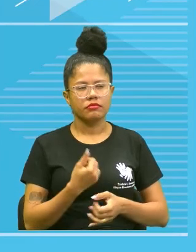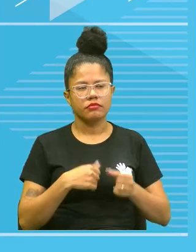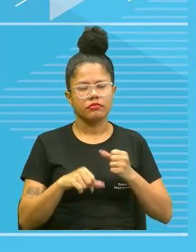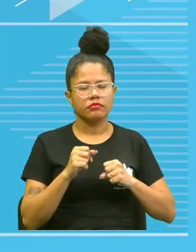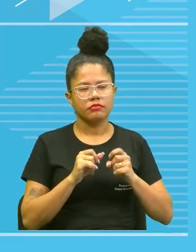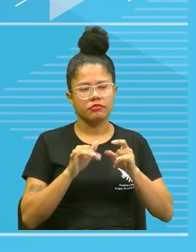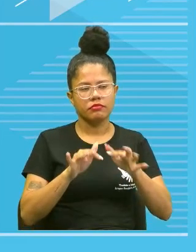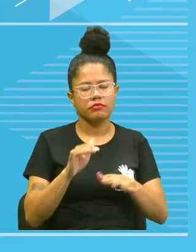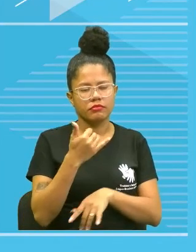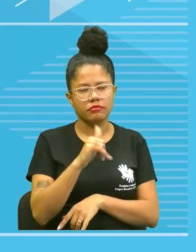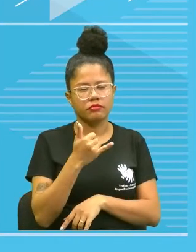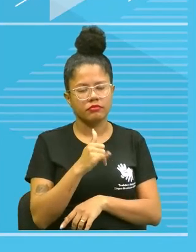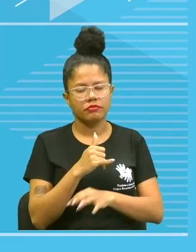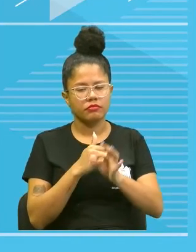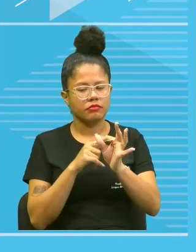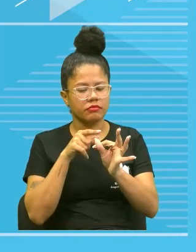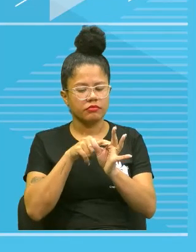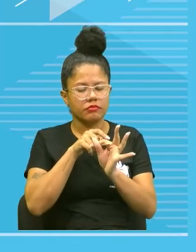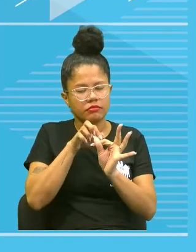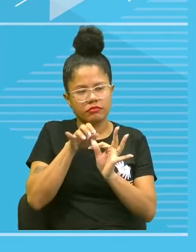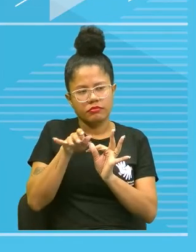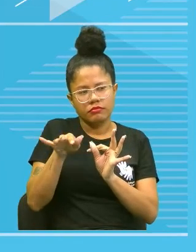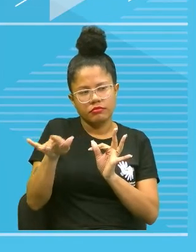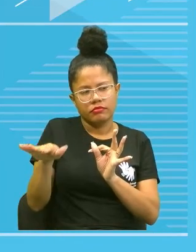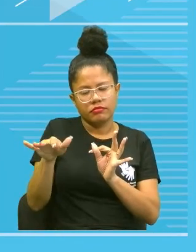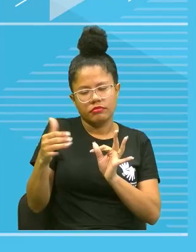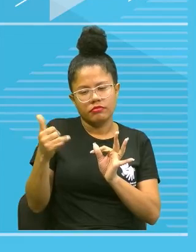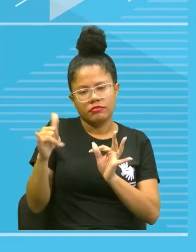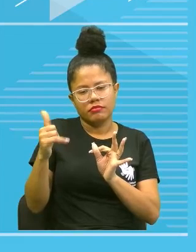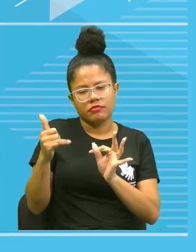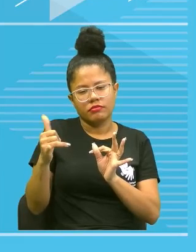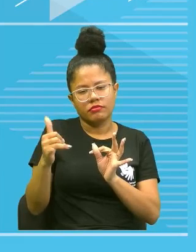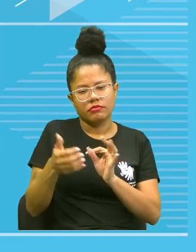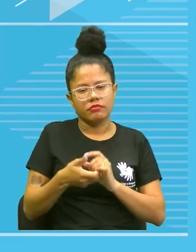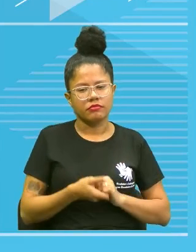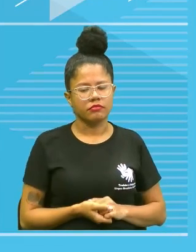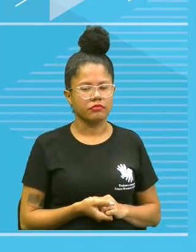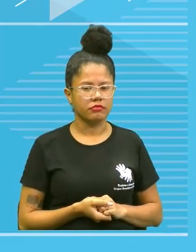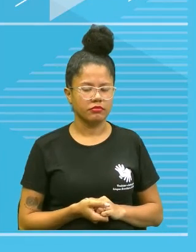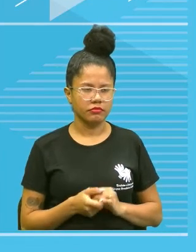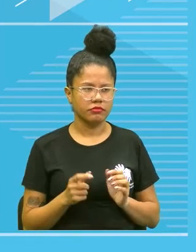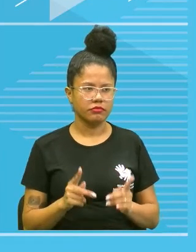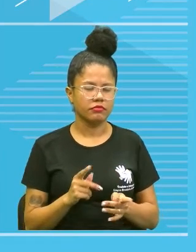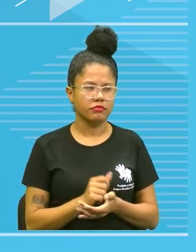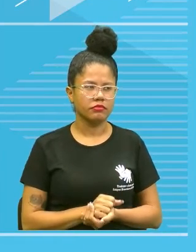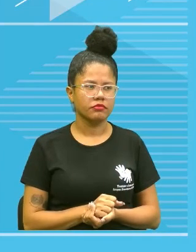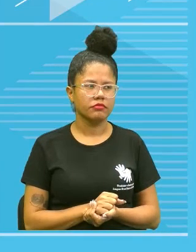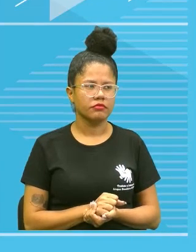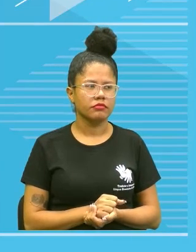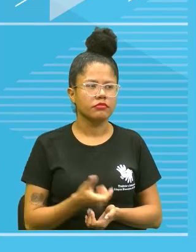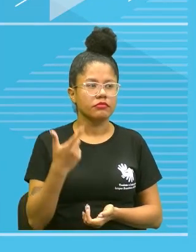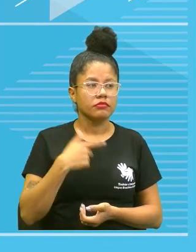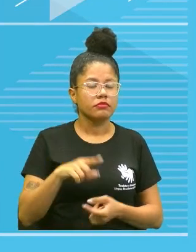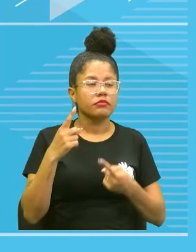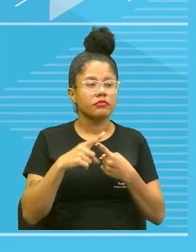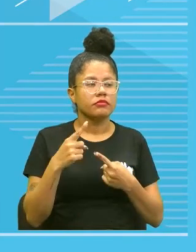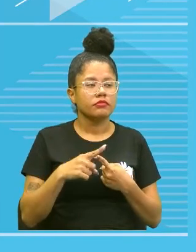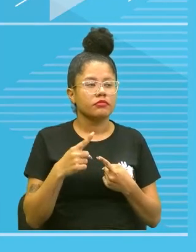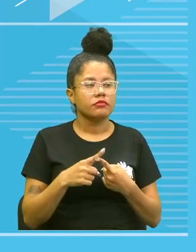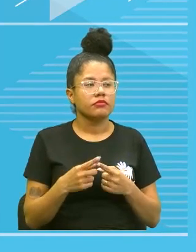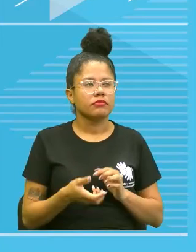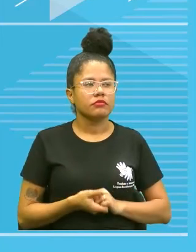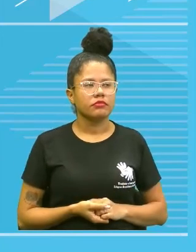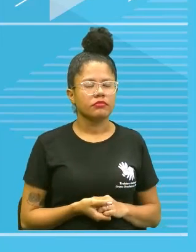um trabalho e liberando energia para uma fonte fria, ok? E o outro tipo de máquina